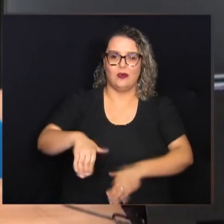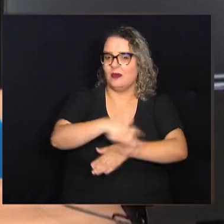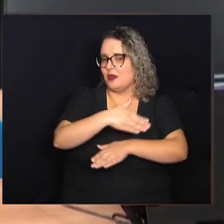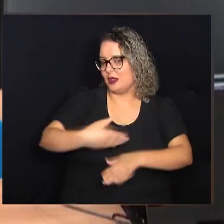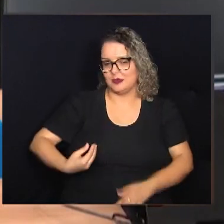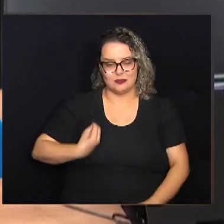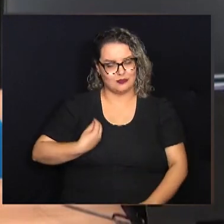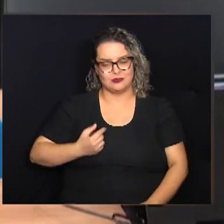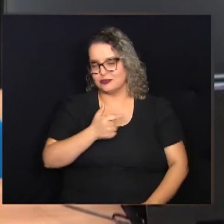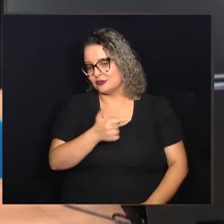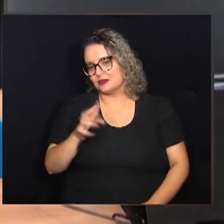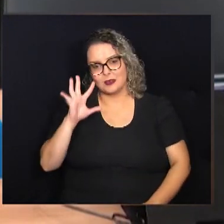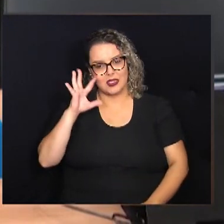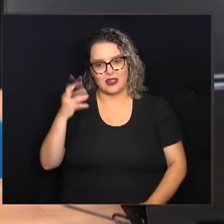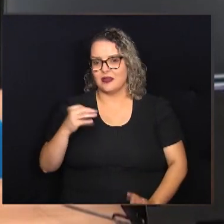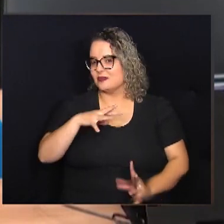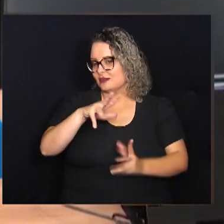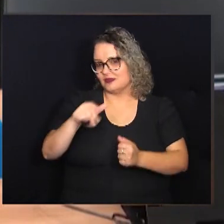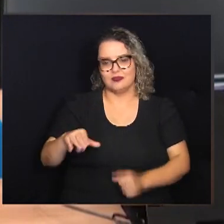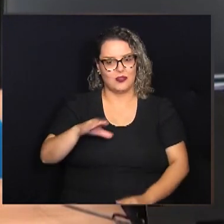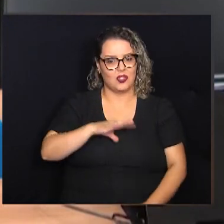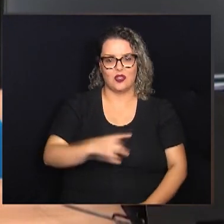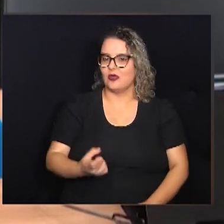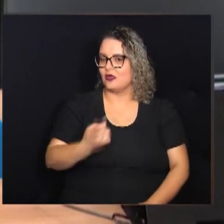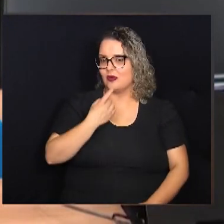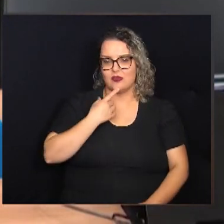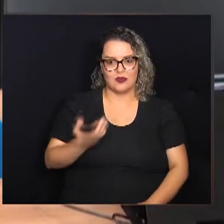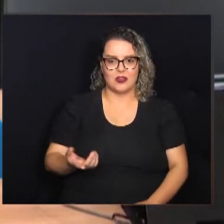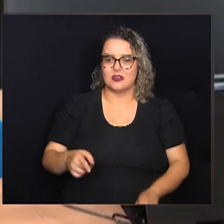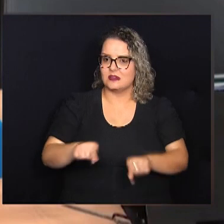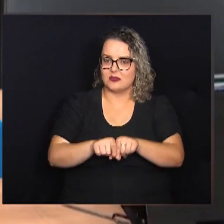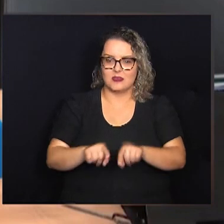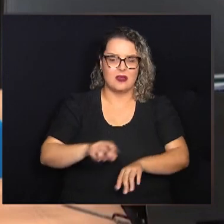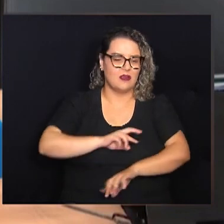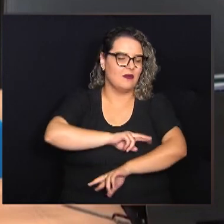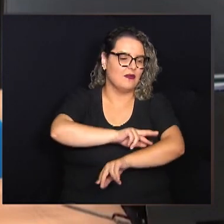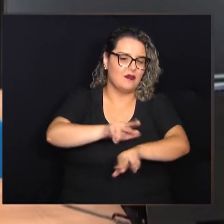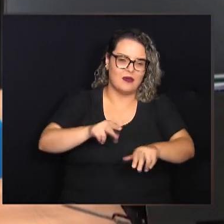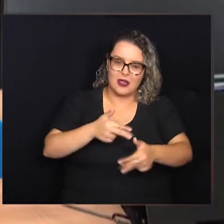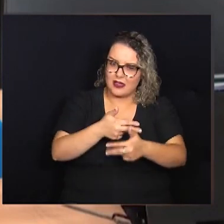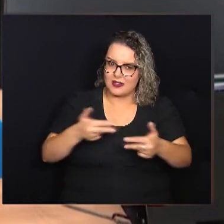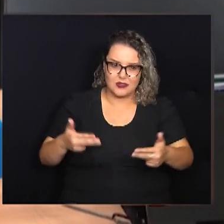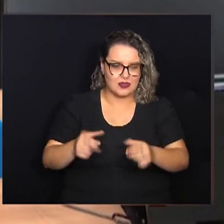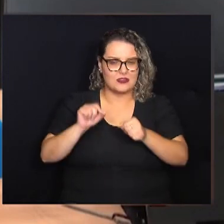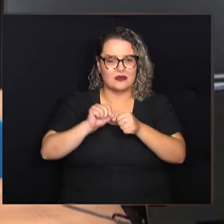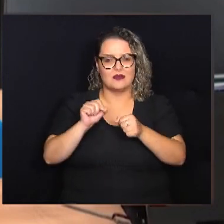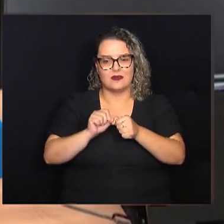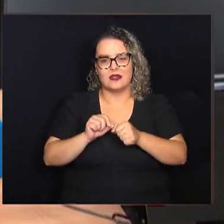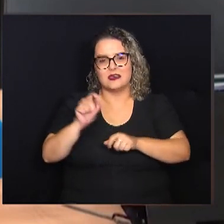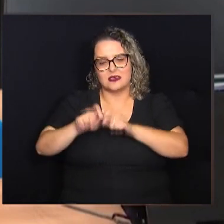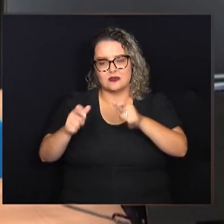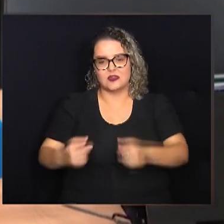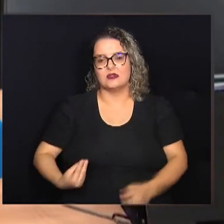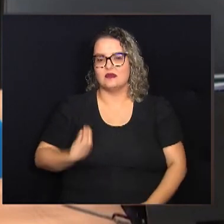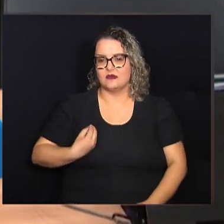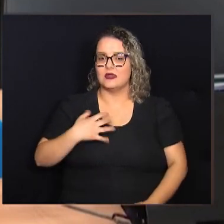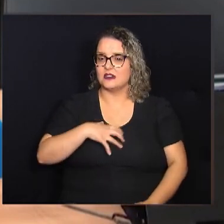participativo, um time que se preocupa muito com o cuidar, com a